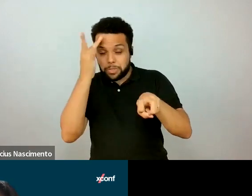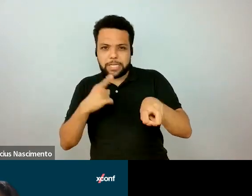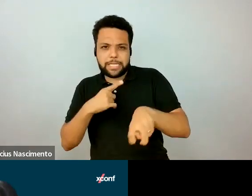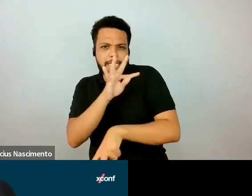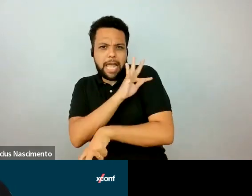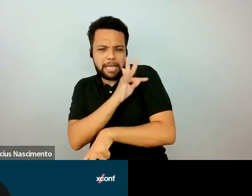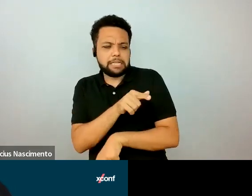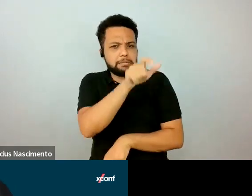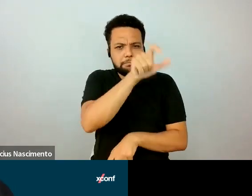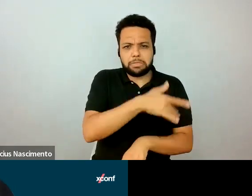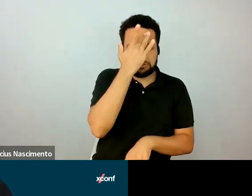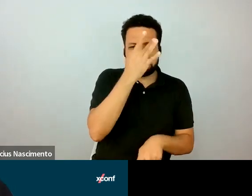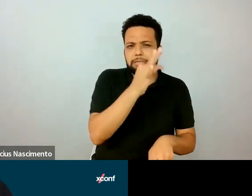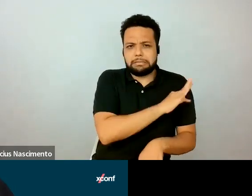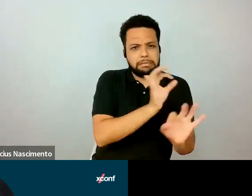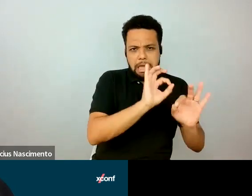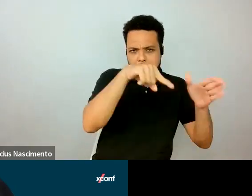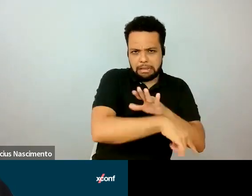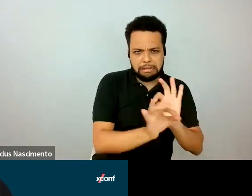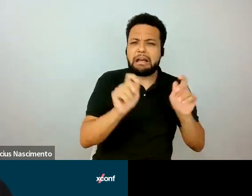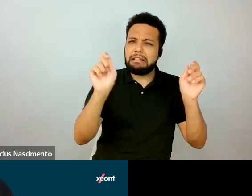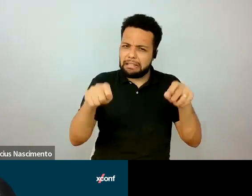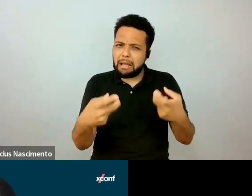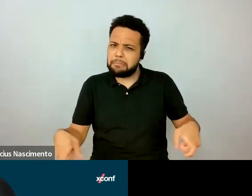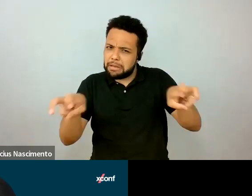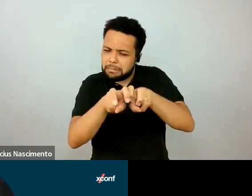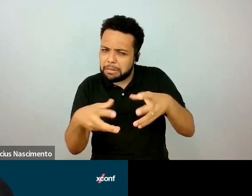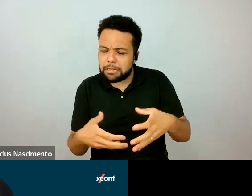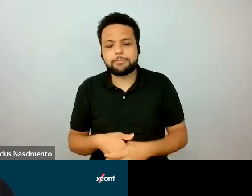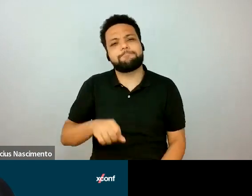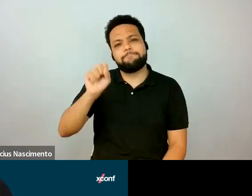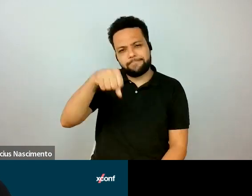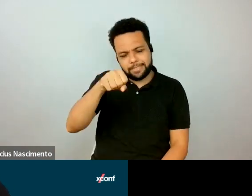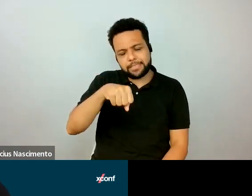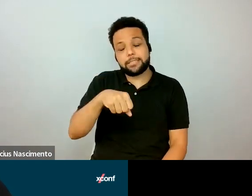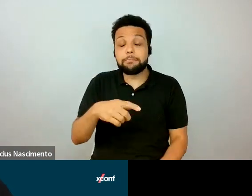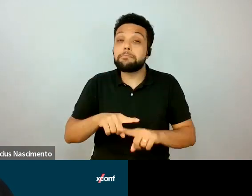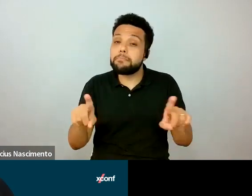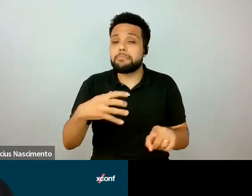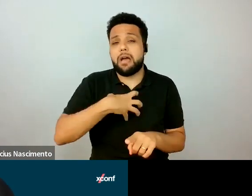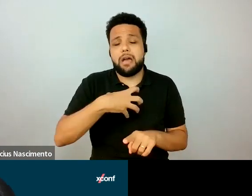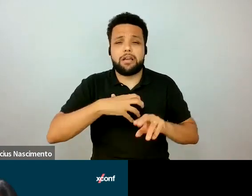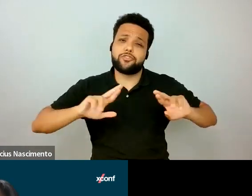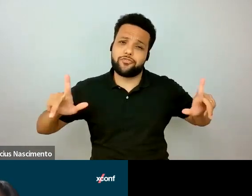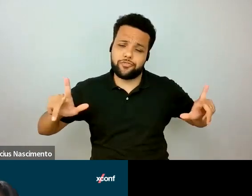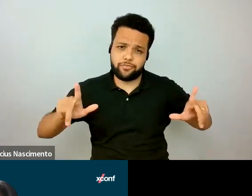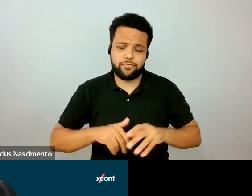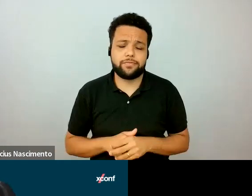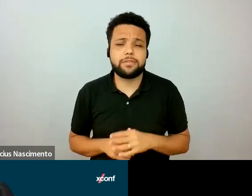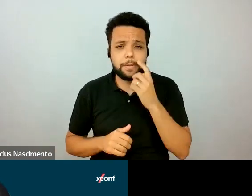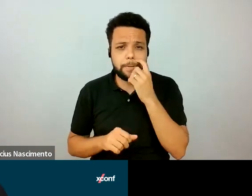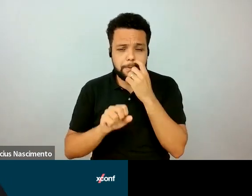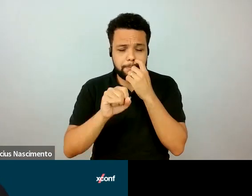Maravilha. Sim, é possível, tá? Vai ser diferente, porque se tu pensar que